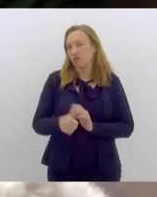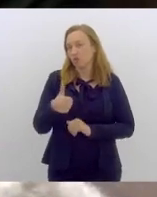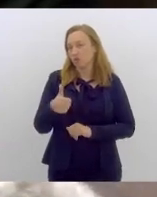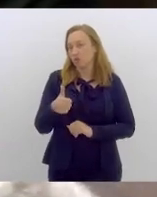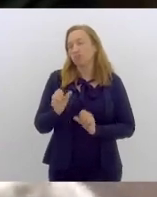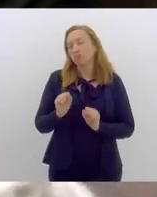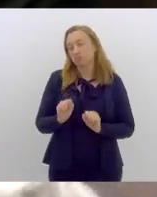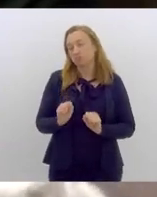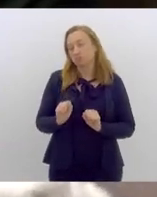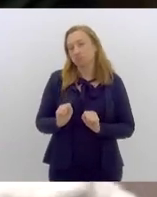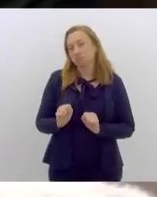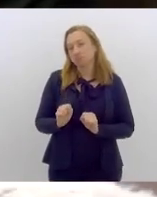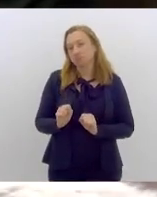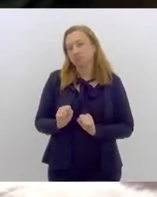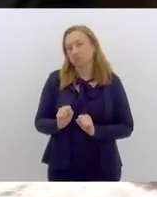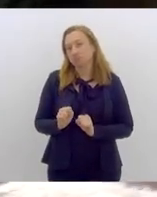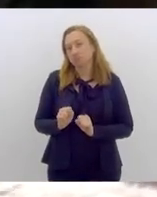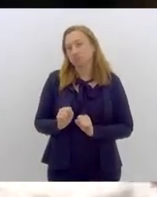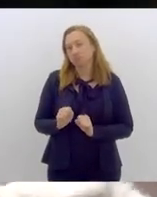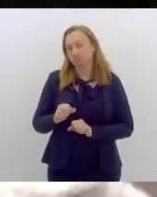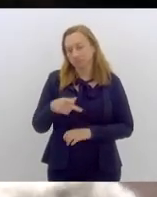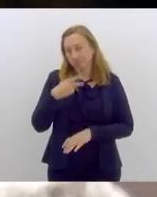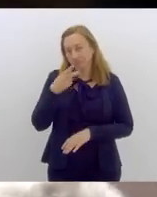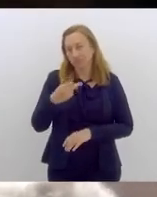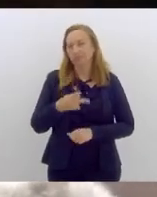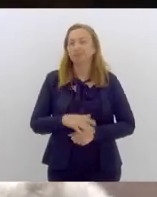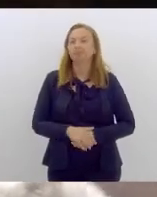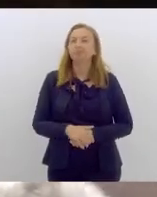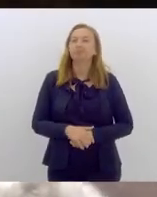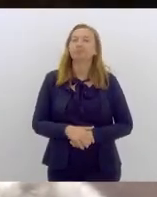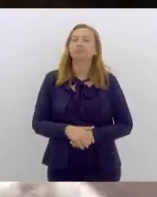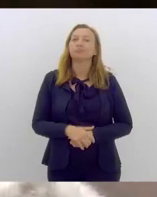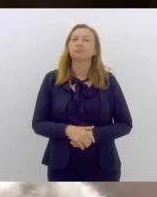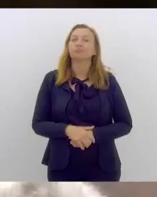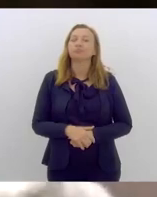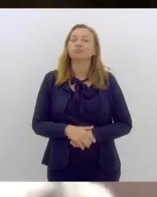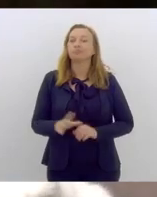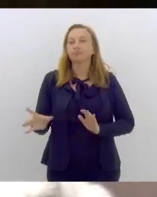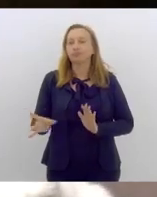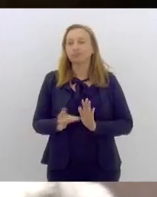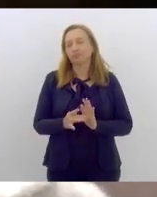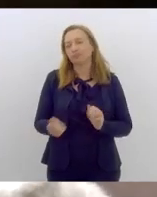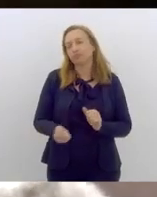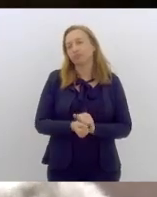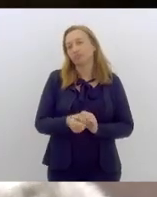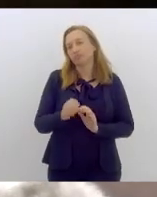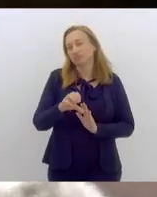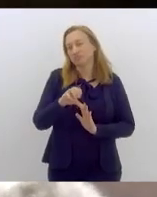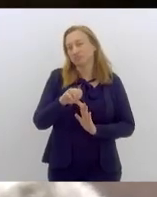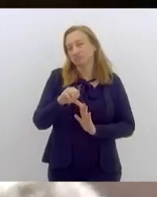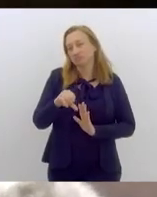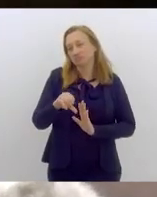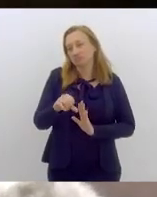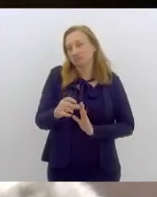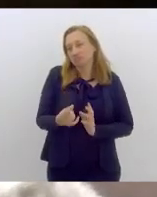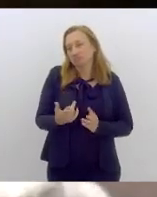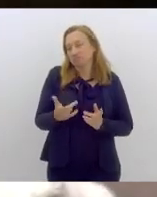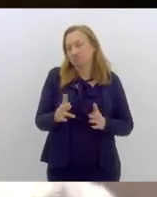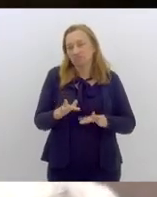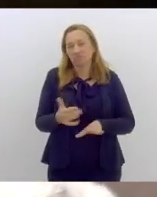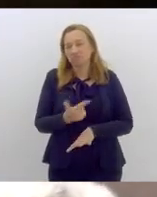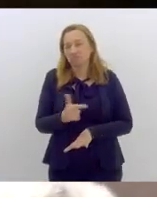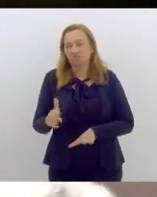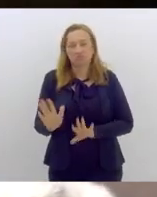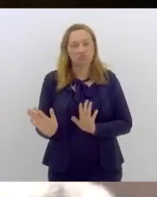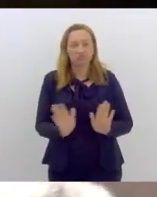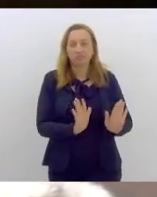para poder dar o parecer. Como ela está aglutinada com a 9, não faz nenhuma diferença para o